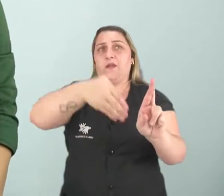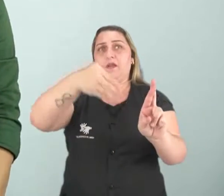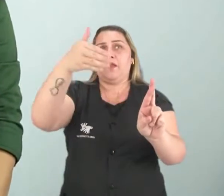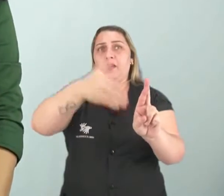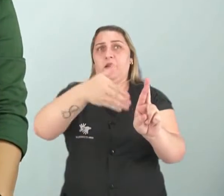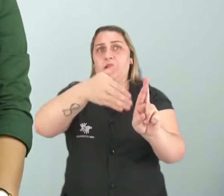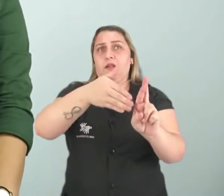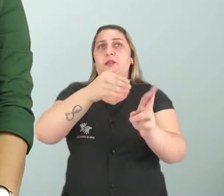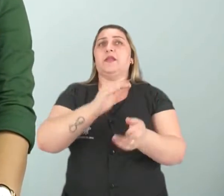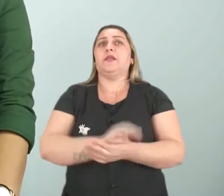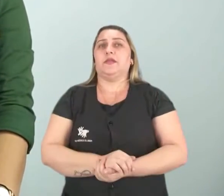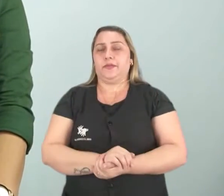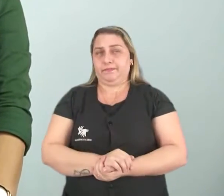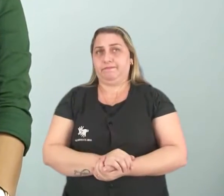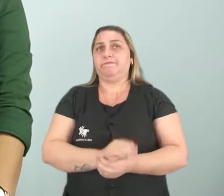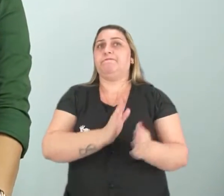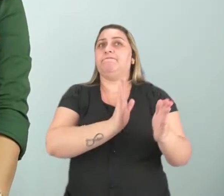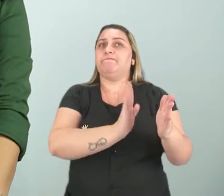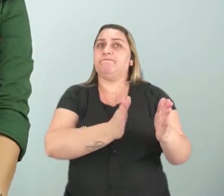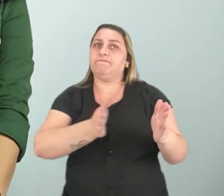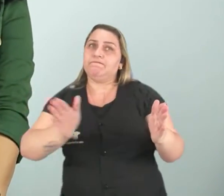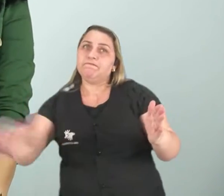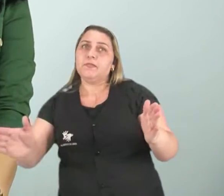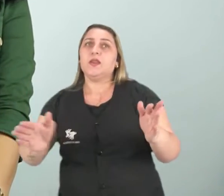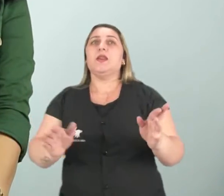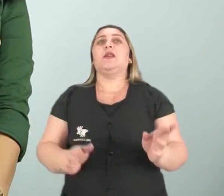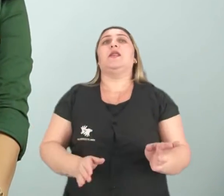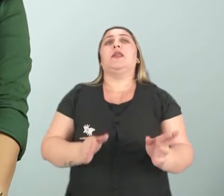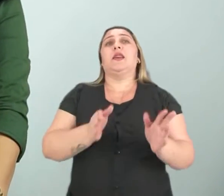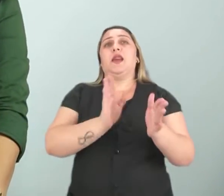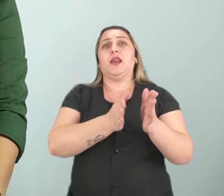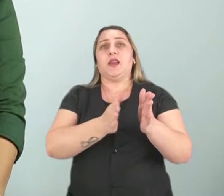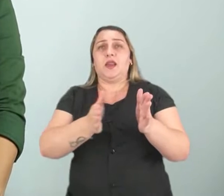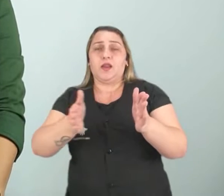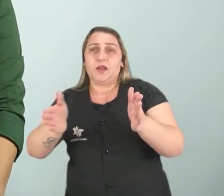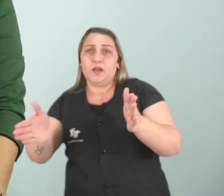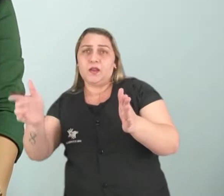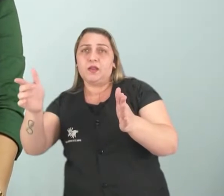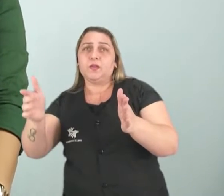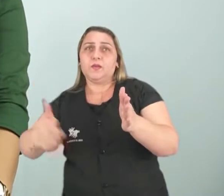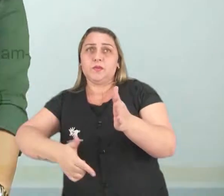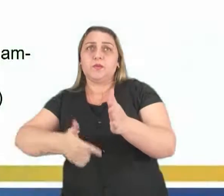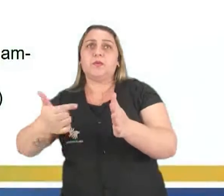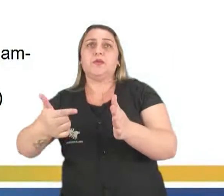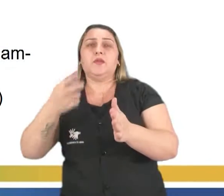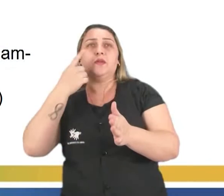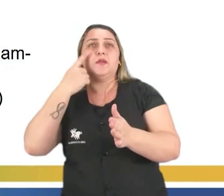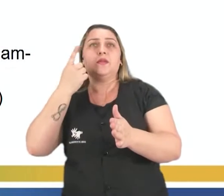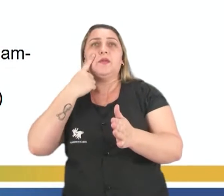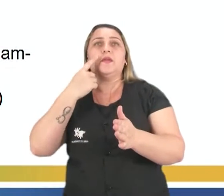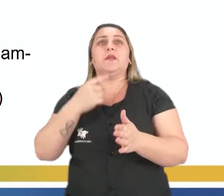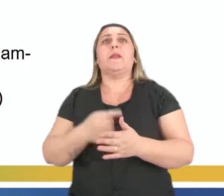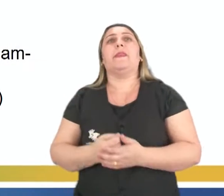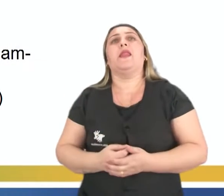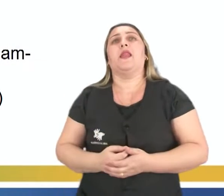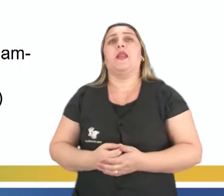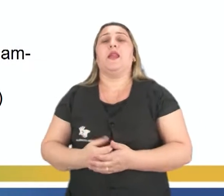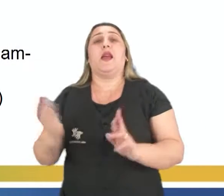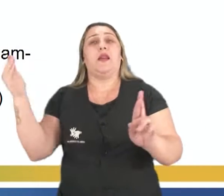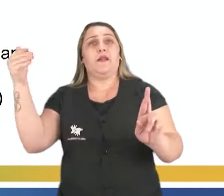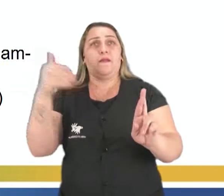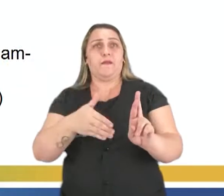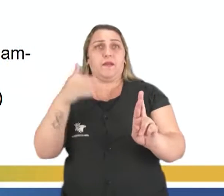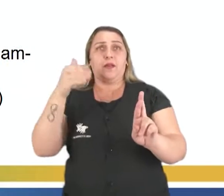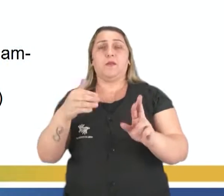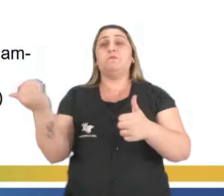Nós temos aí a coesão referencial, a coesão sequencial e a recorrencial, correto? Vejamos a primeira, a coesão